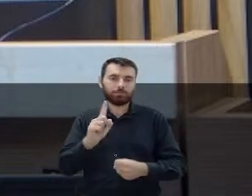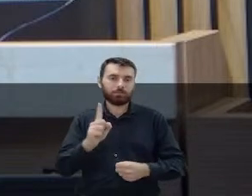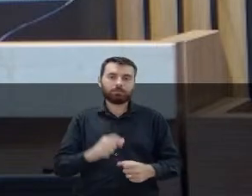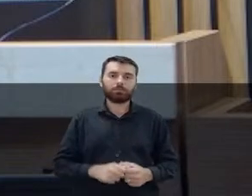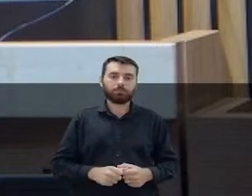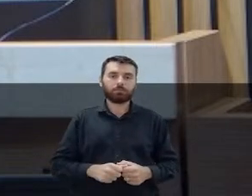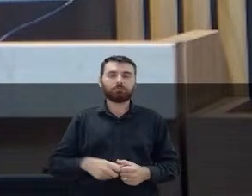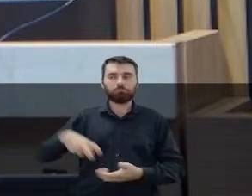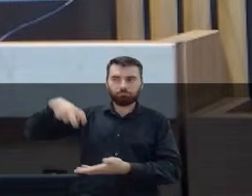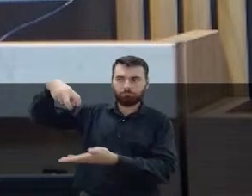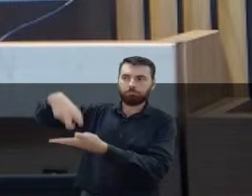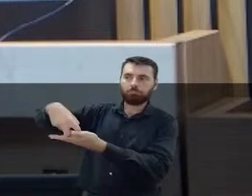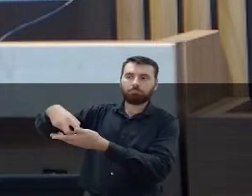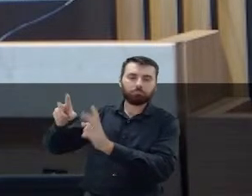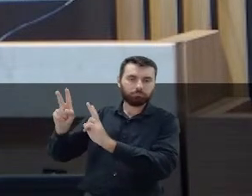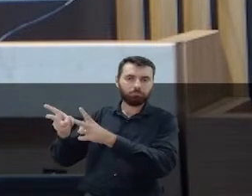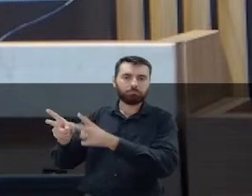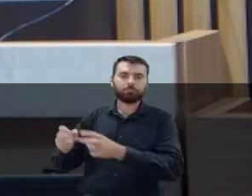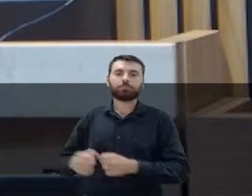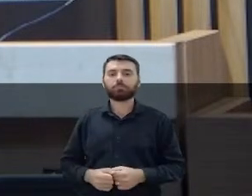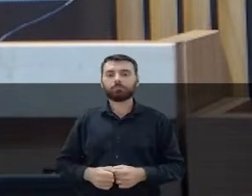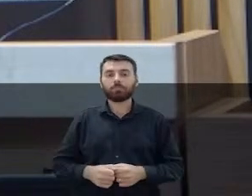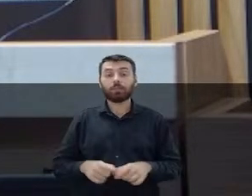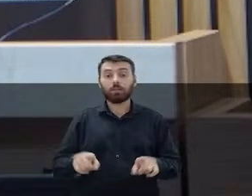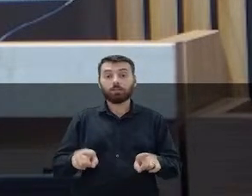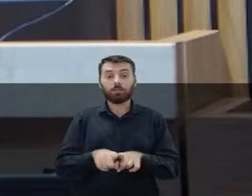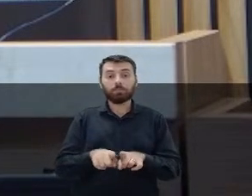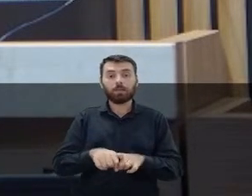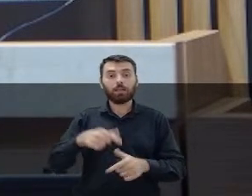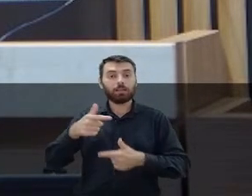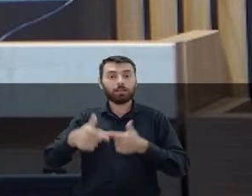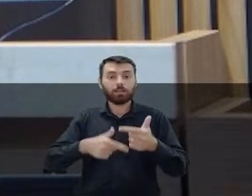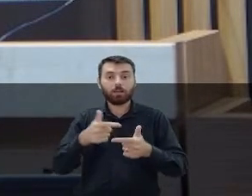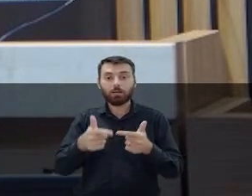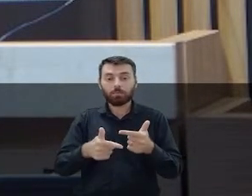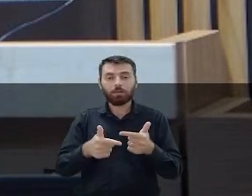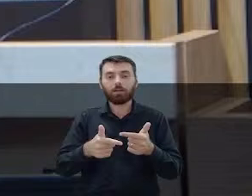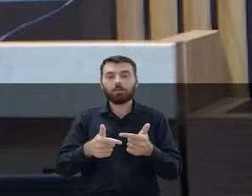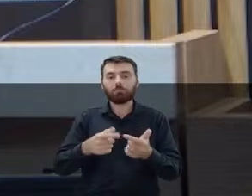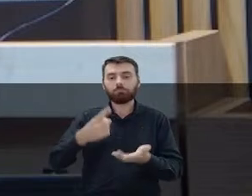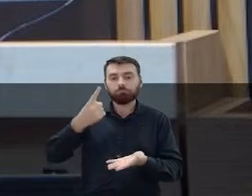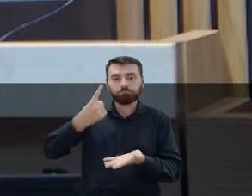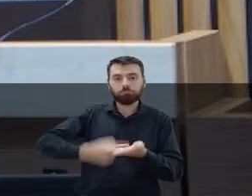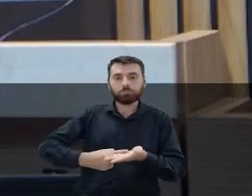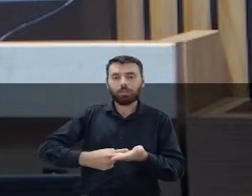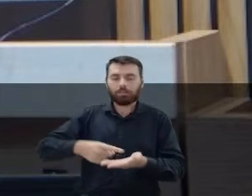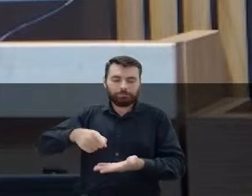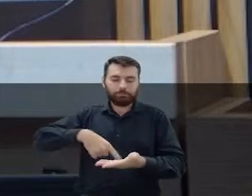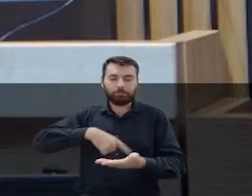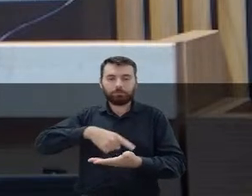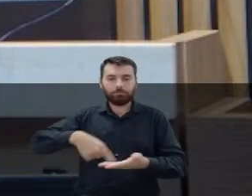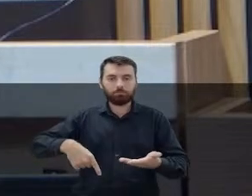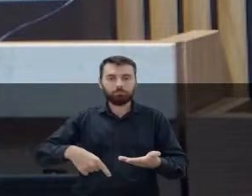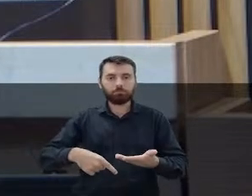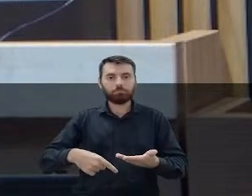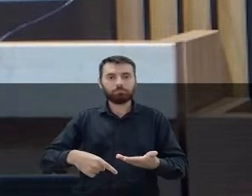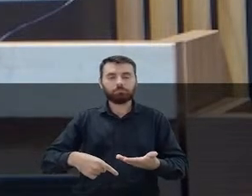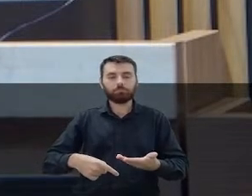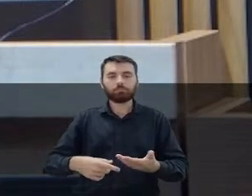a sentença. Também quanto à rescisão indireta, e a questão é que